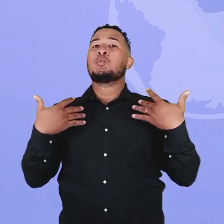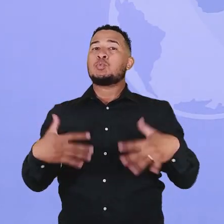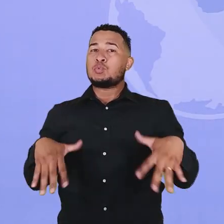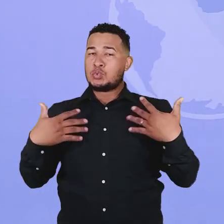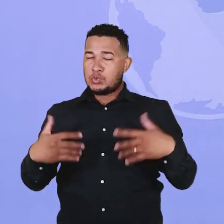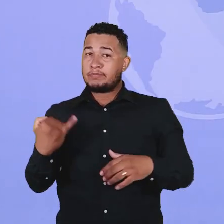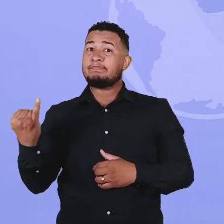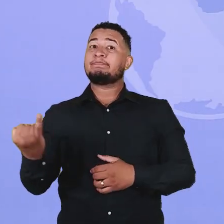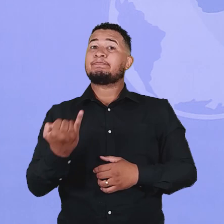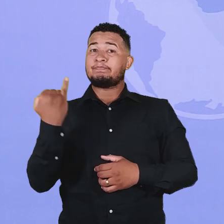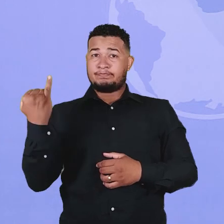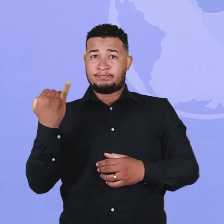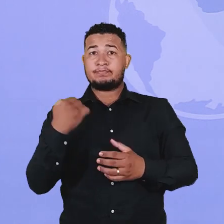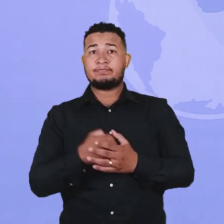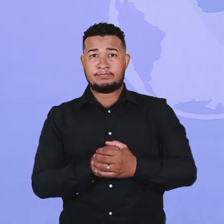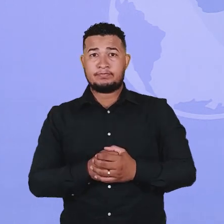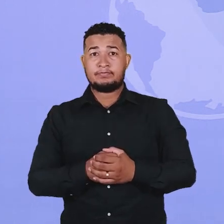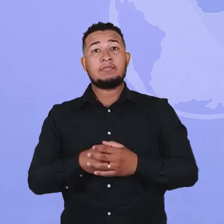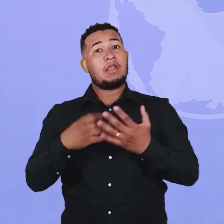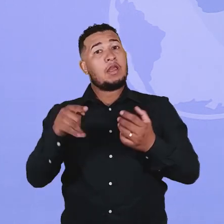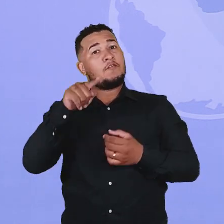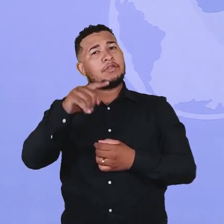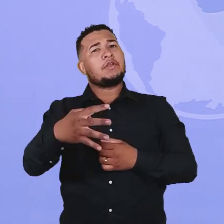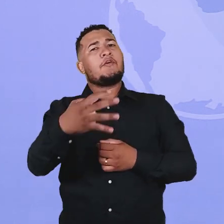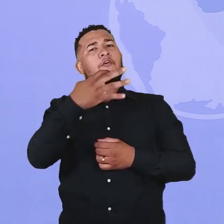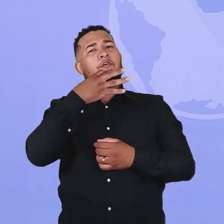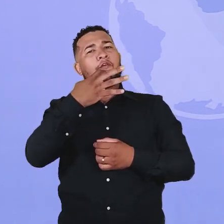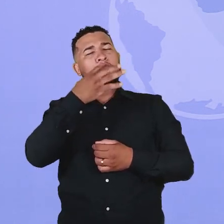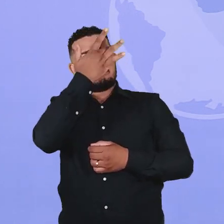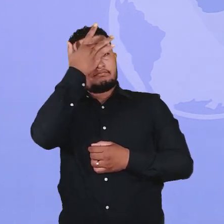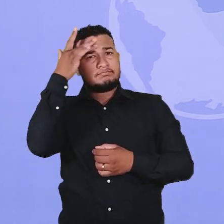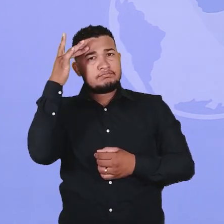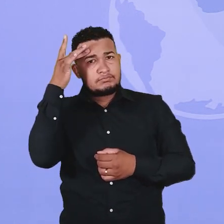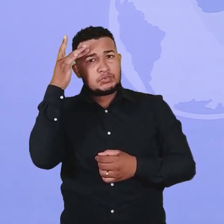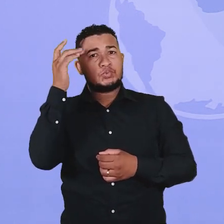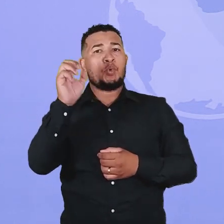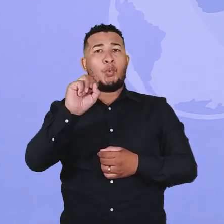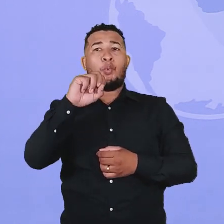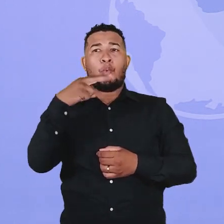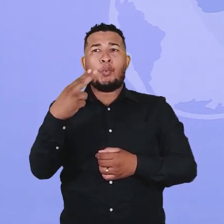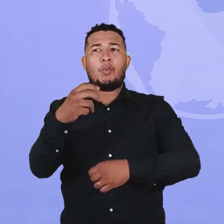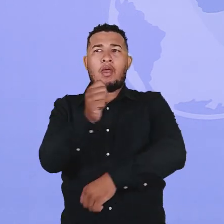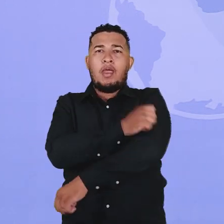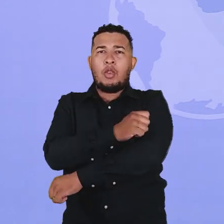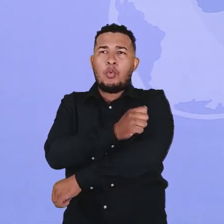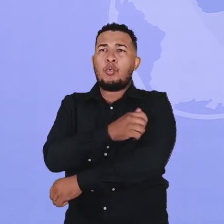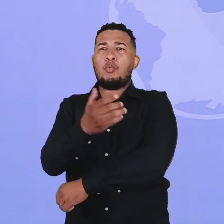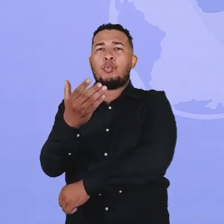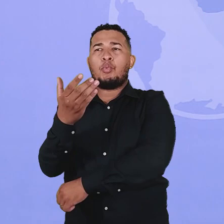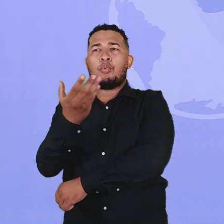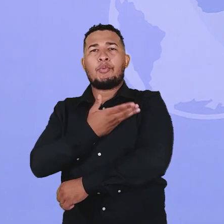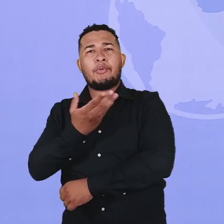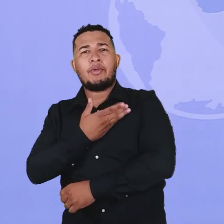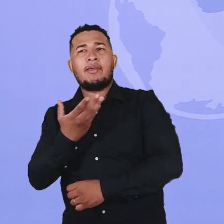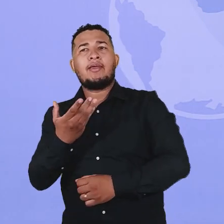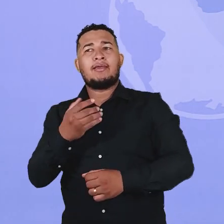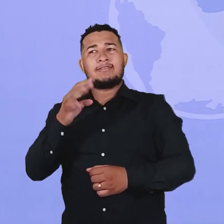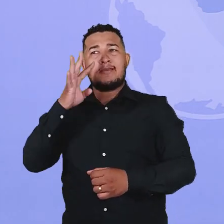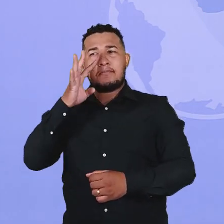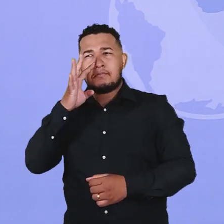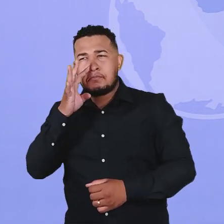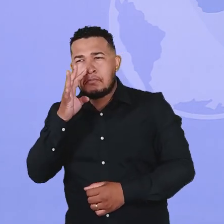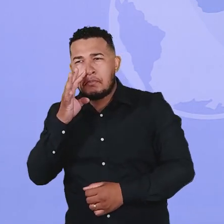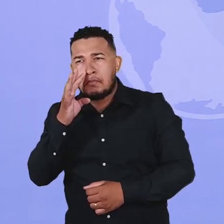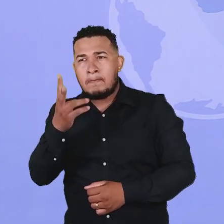equilíbrio ele é fundamental. E aí você que conhece alguma pessoa, né, algum aluno, algum colega